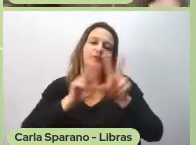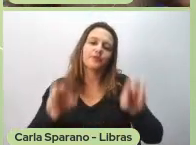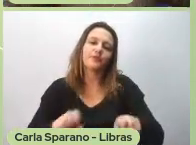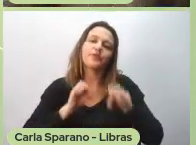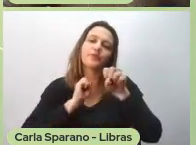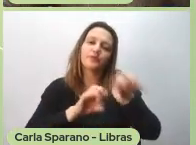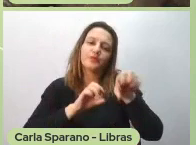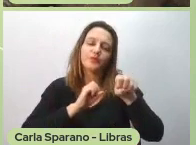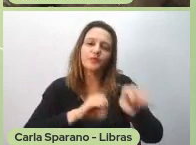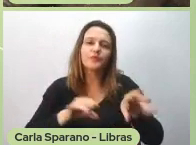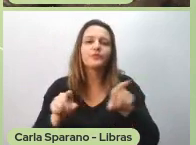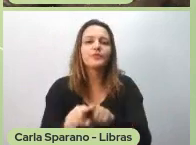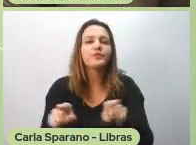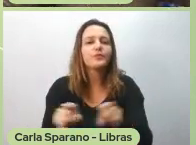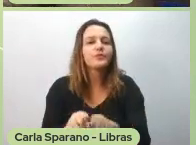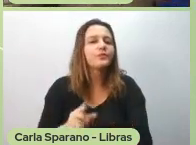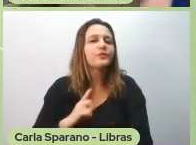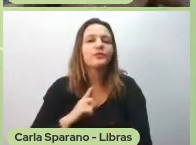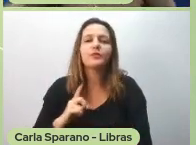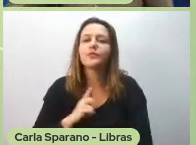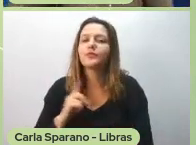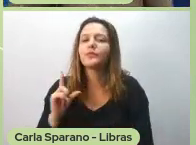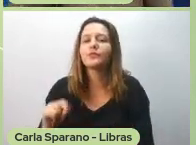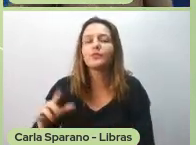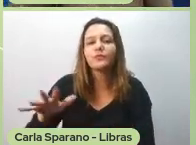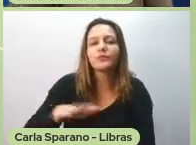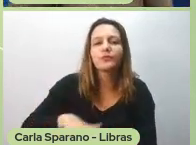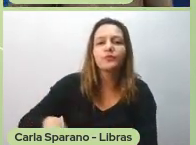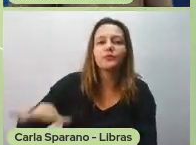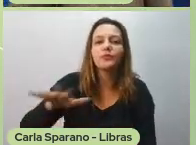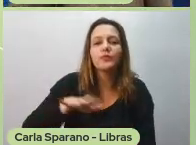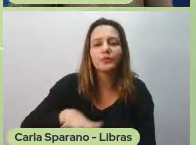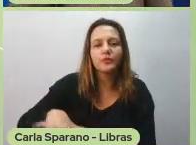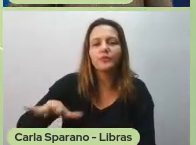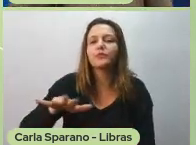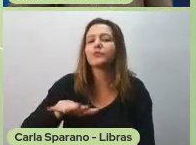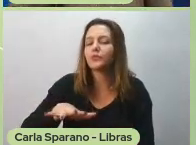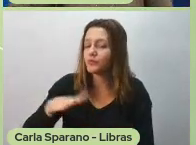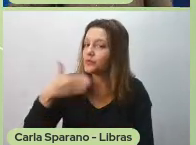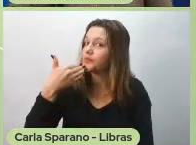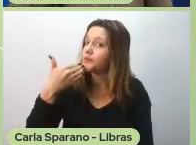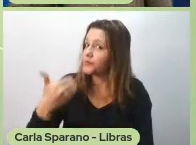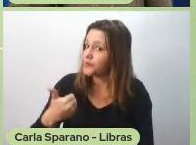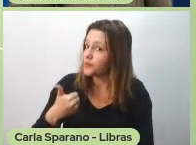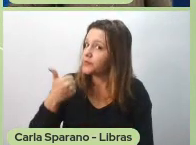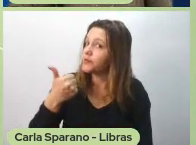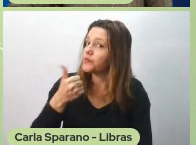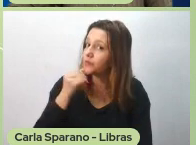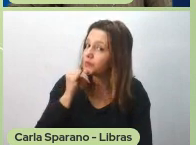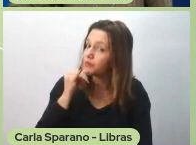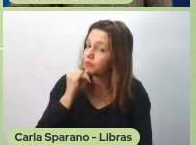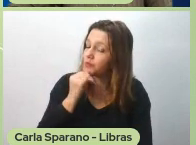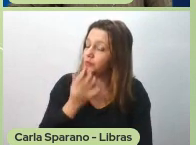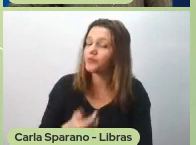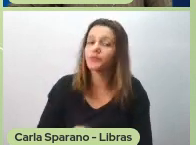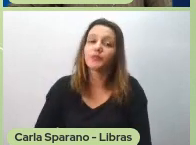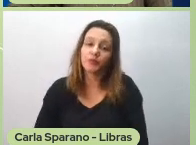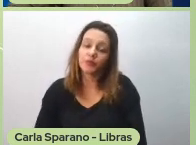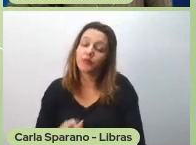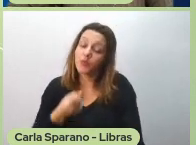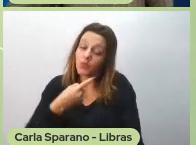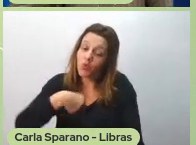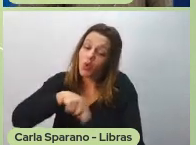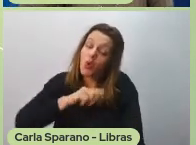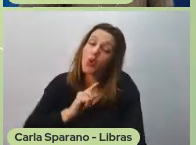mas também existe um espaço para melhorar. Por exemplo, ainda nós temos,